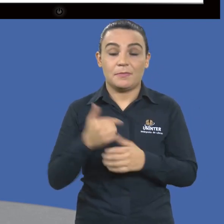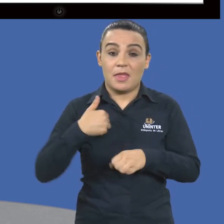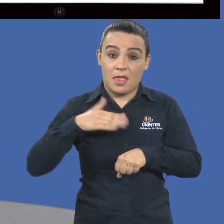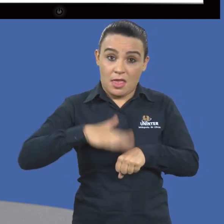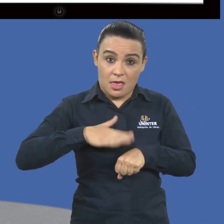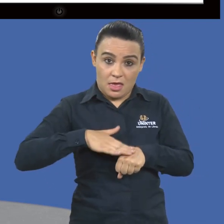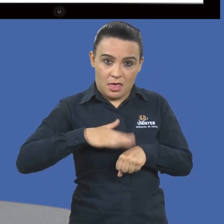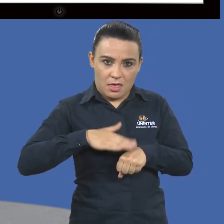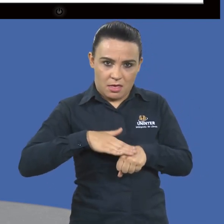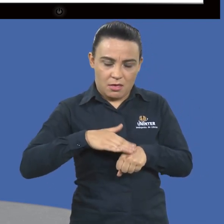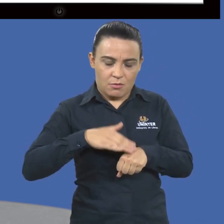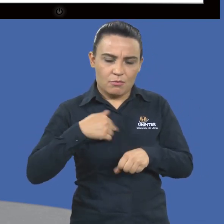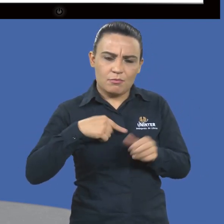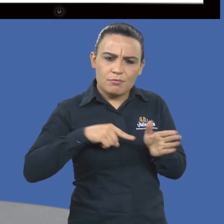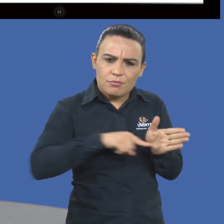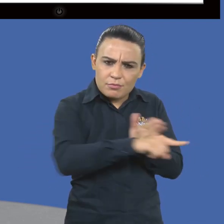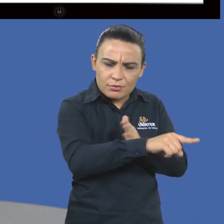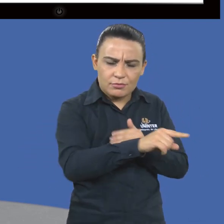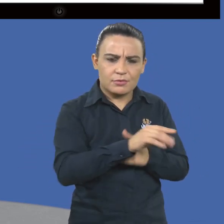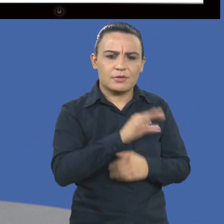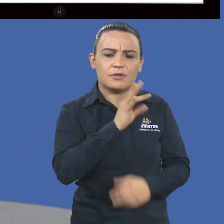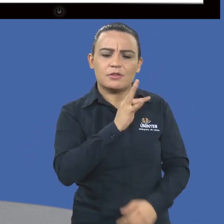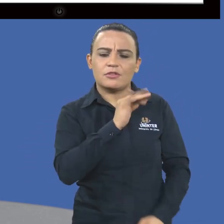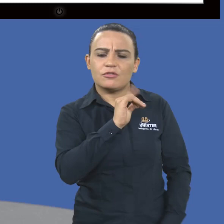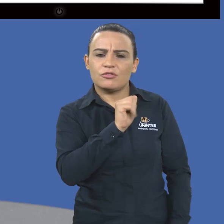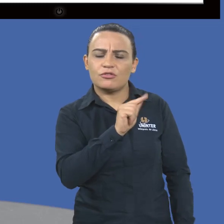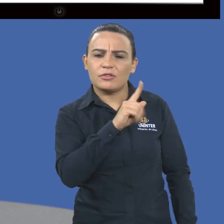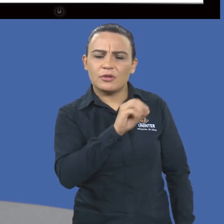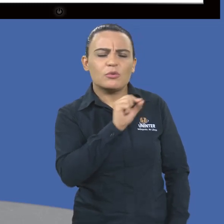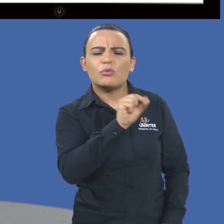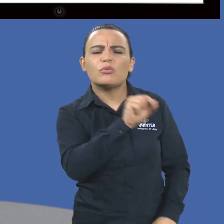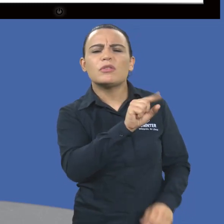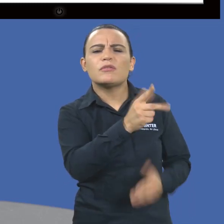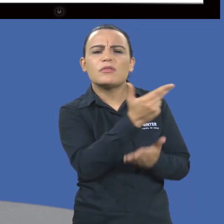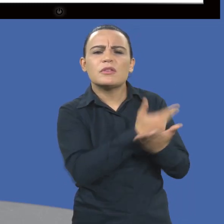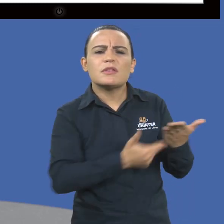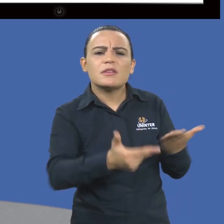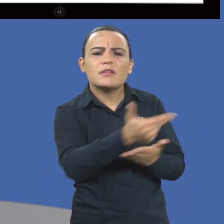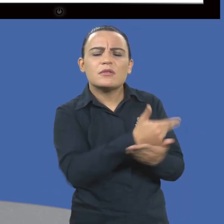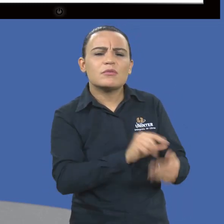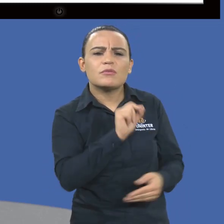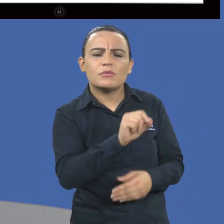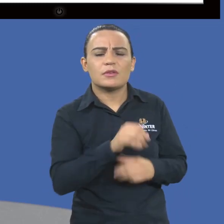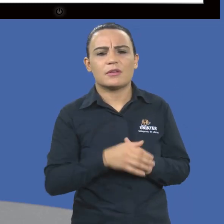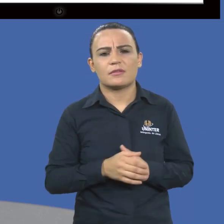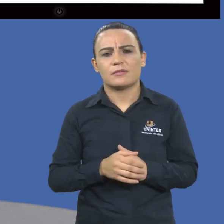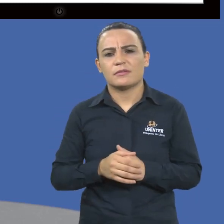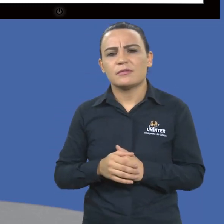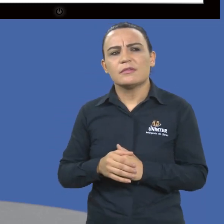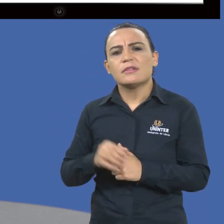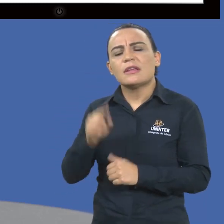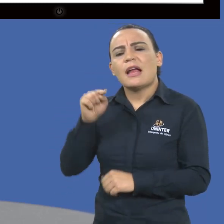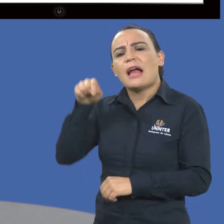perguntei para o Tiago, o que é que você desenhou? Não, aqui é a